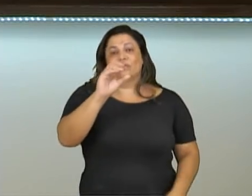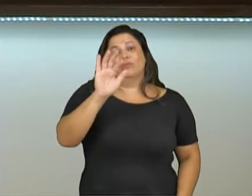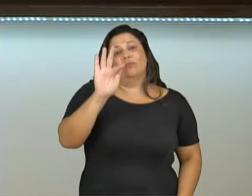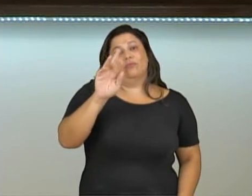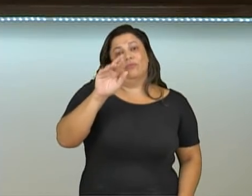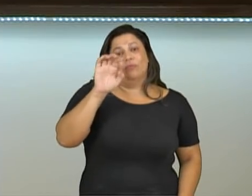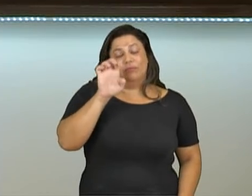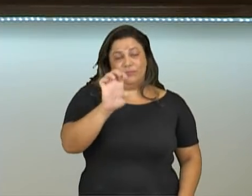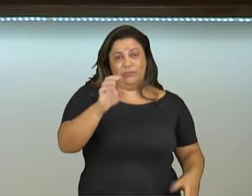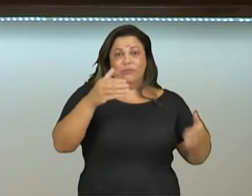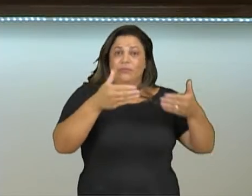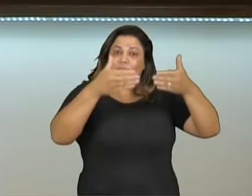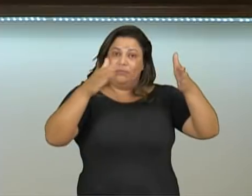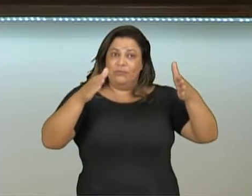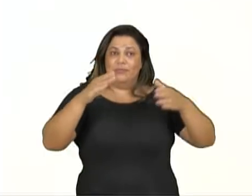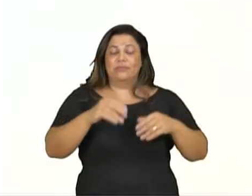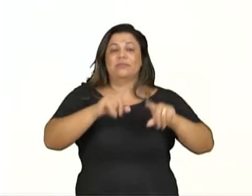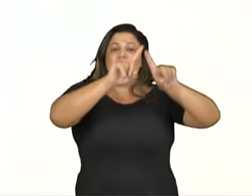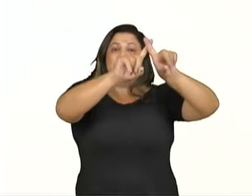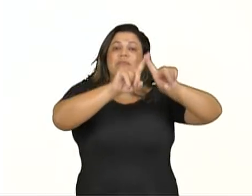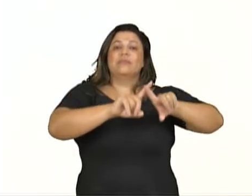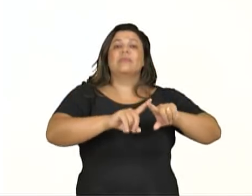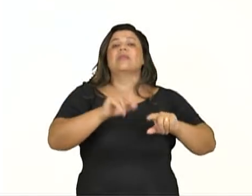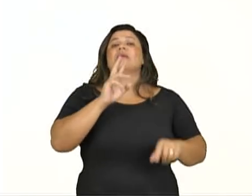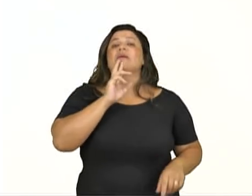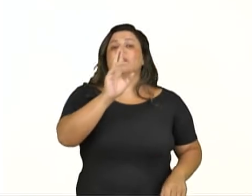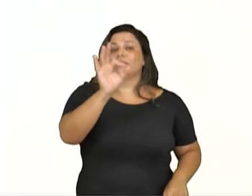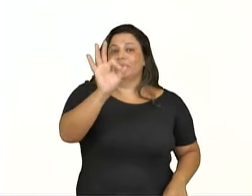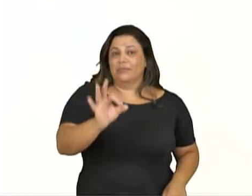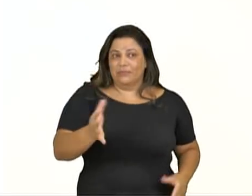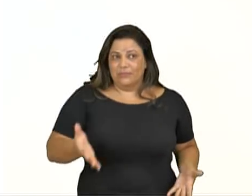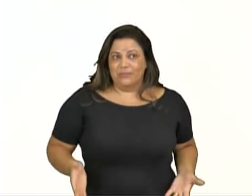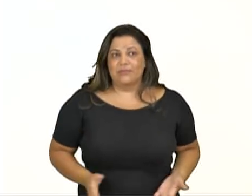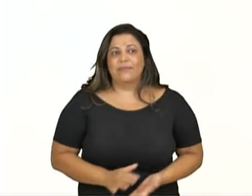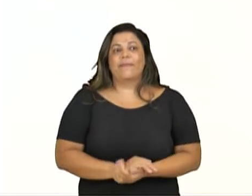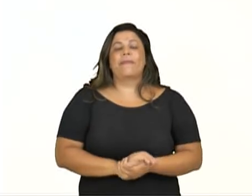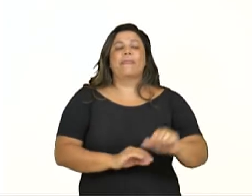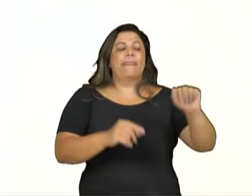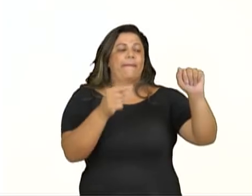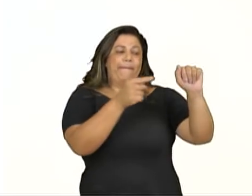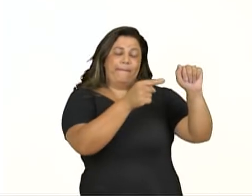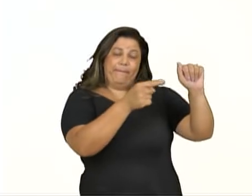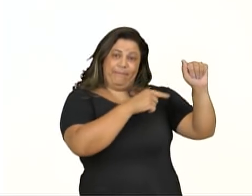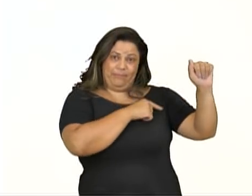de marcar a nossa alternativa, nós vamos marcar a alternativa A, que